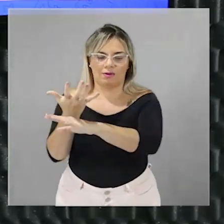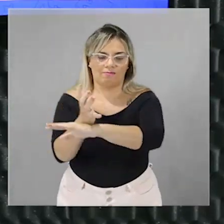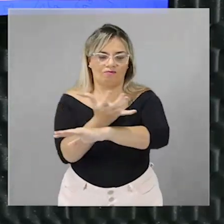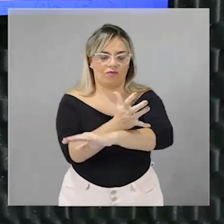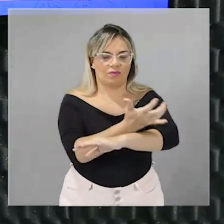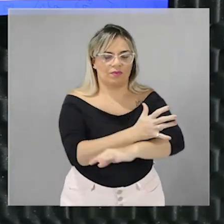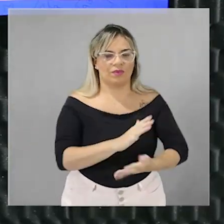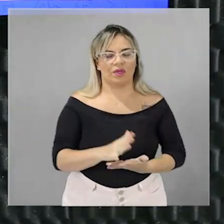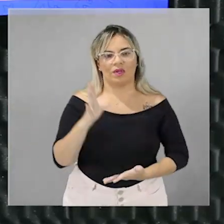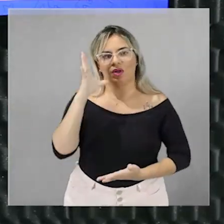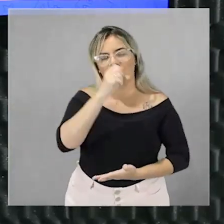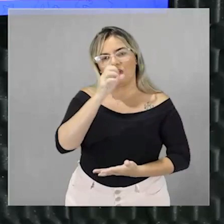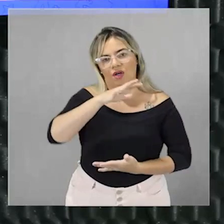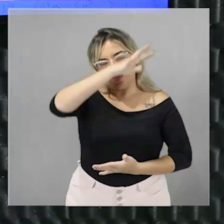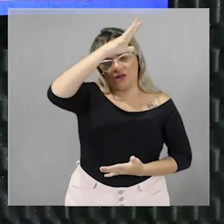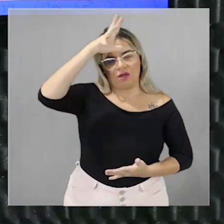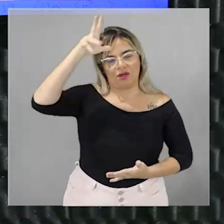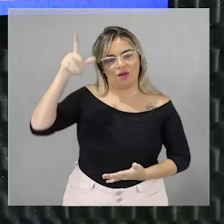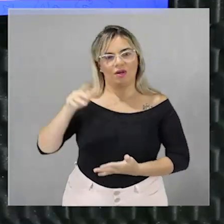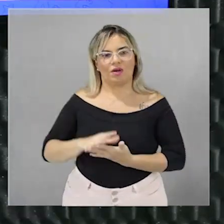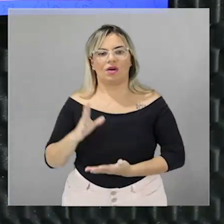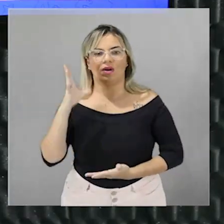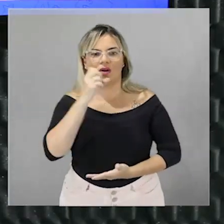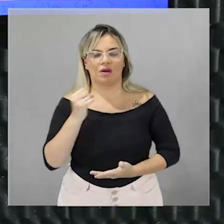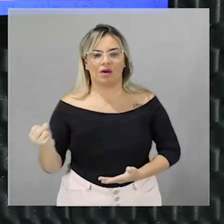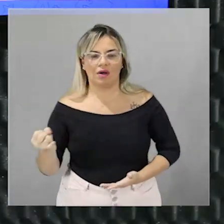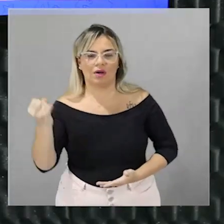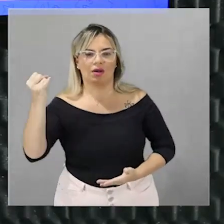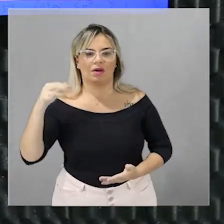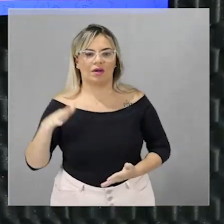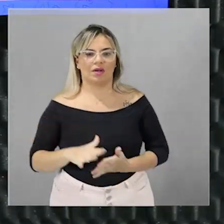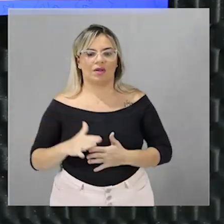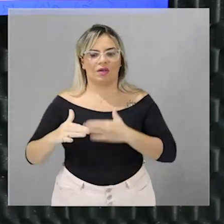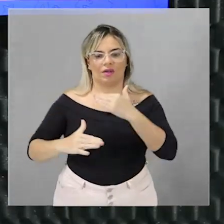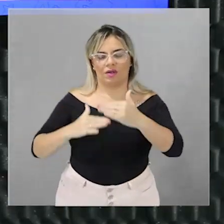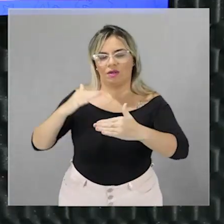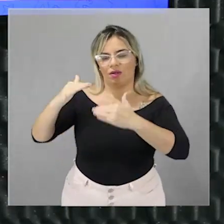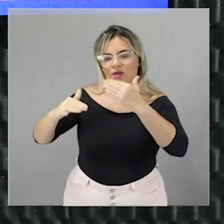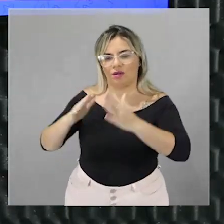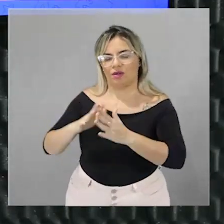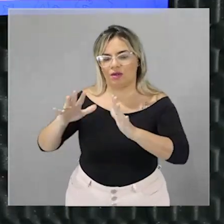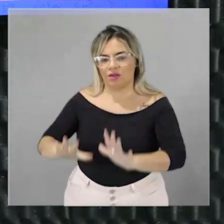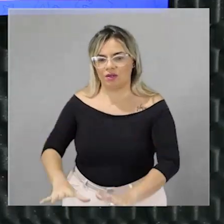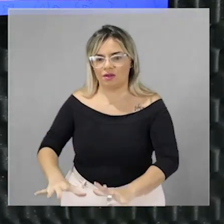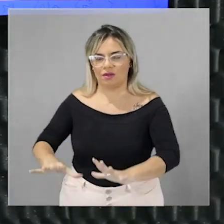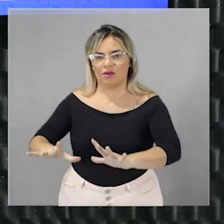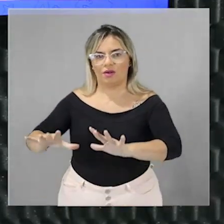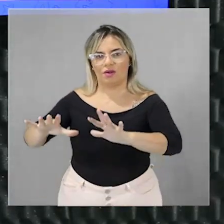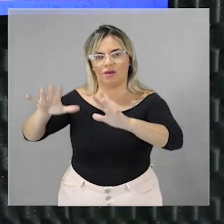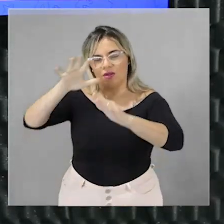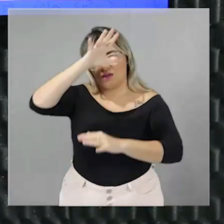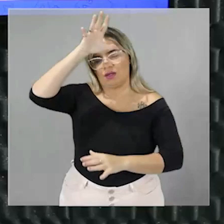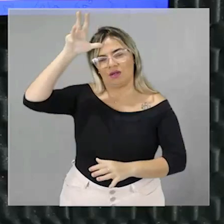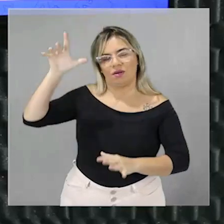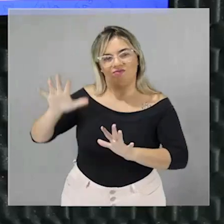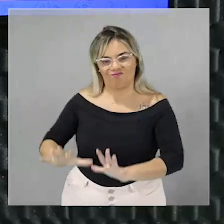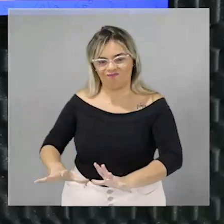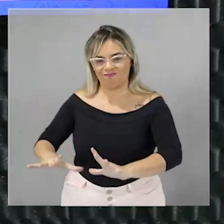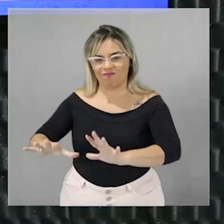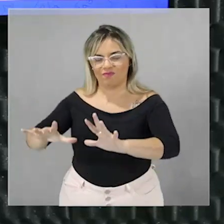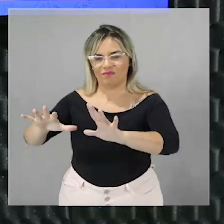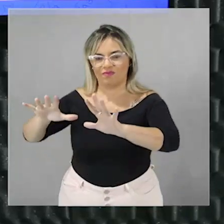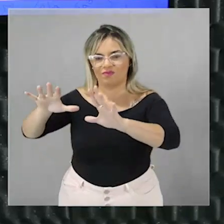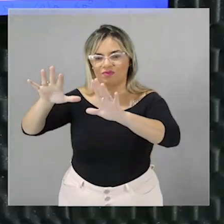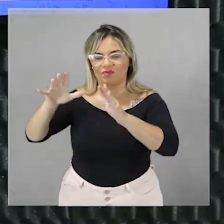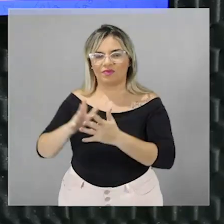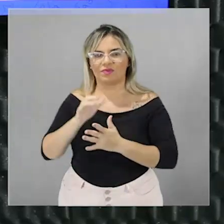rápido, a floresta amazônica tem uma importância muito grande nesse processo. É a evapotranspiração da Amazônia que forma, por exemplo,